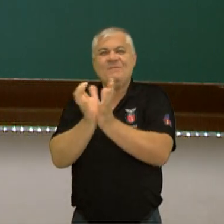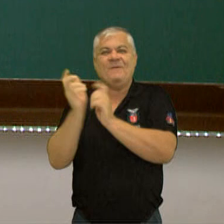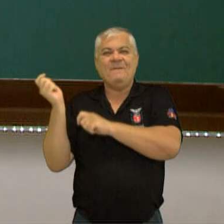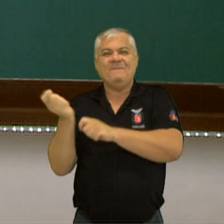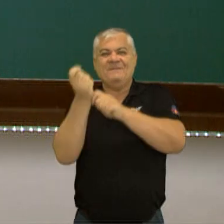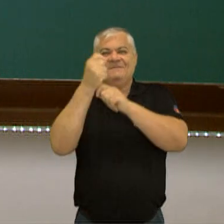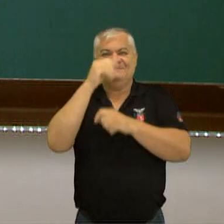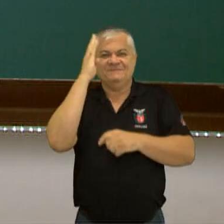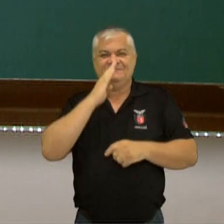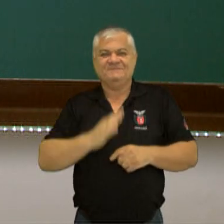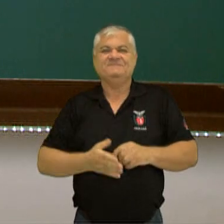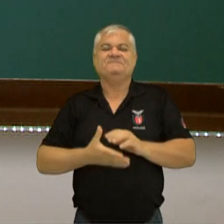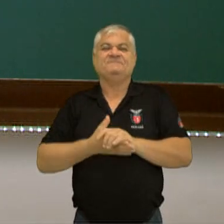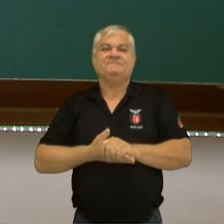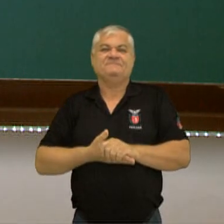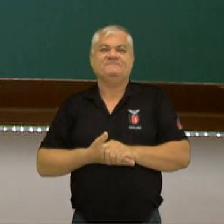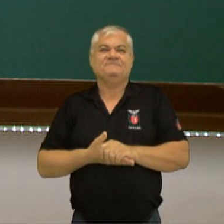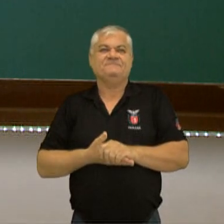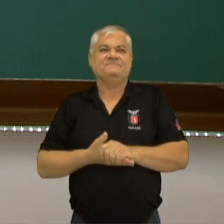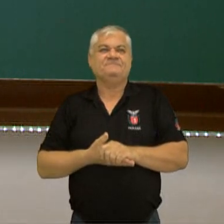país.